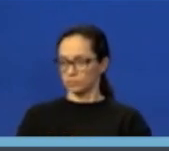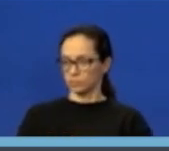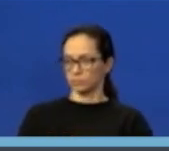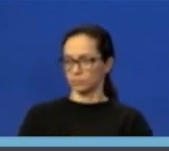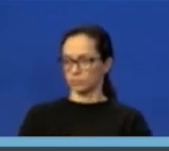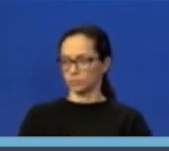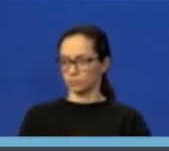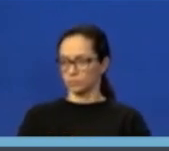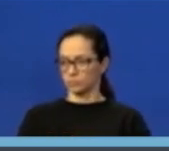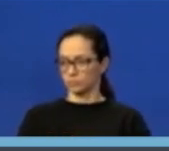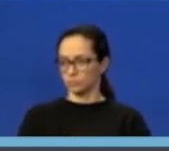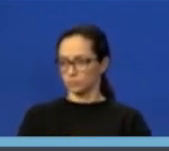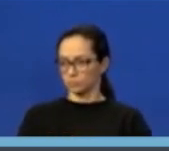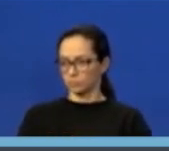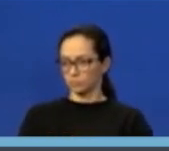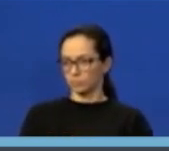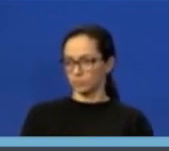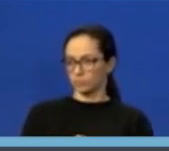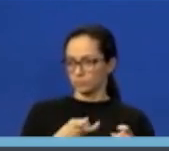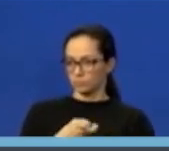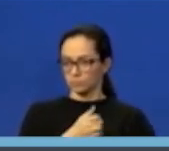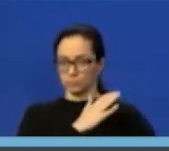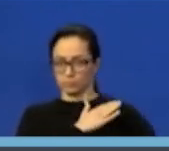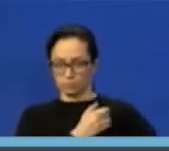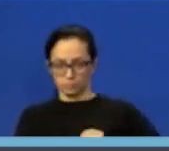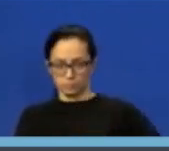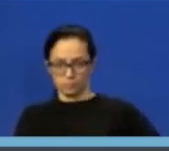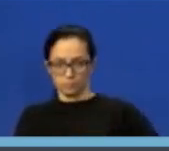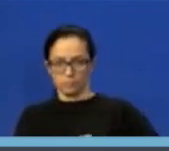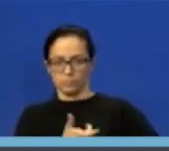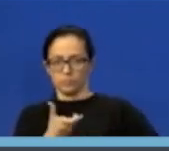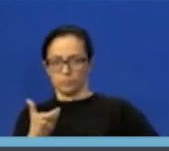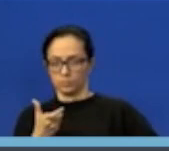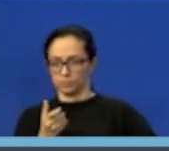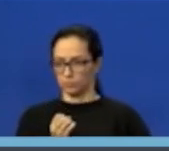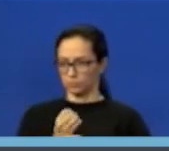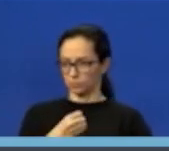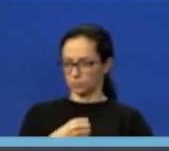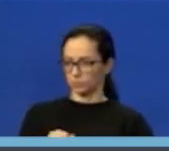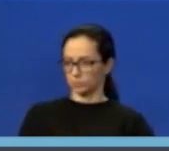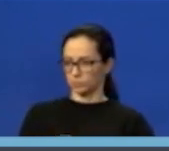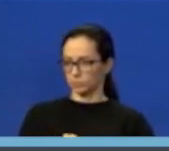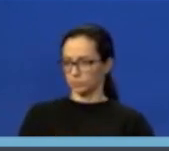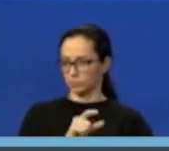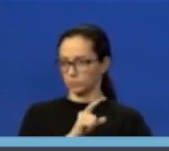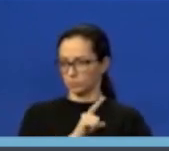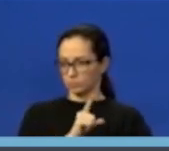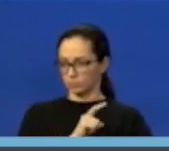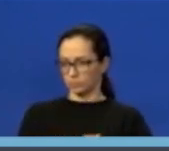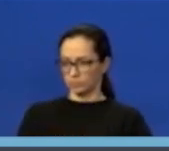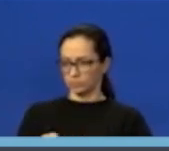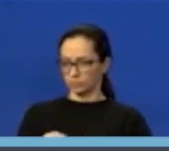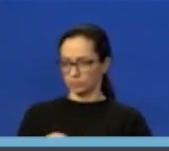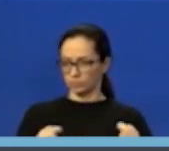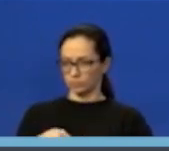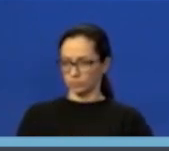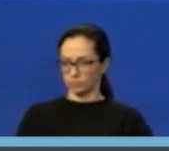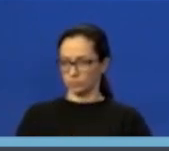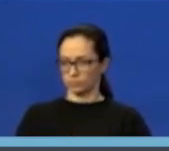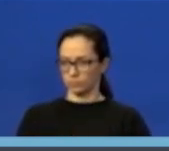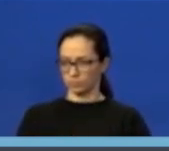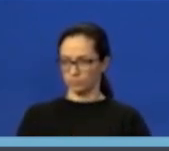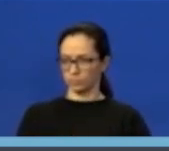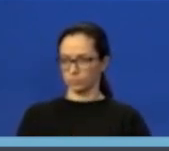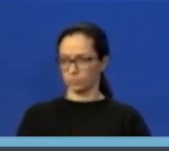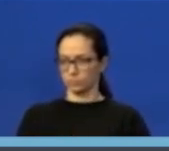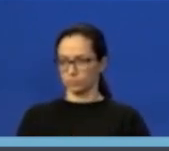Ele é realizado através de uma punção lombar, né, em que o indivíduo recebe esse